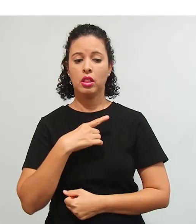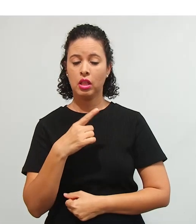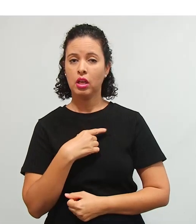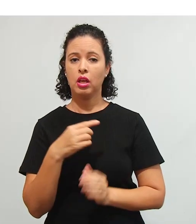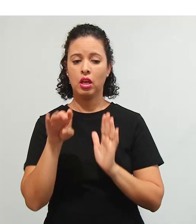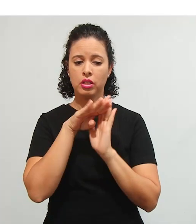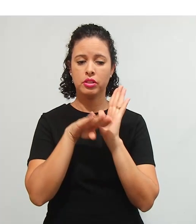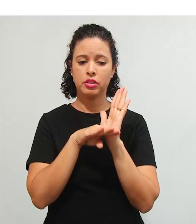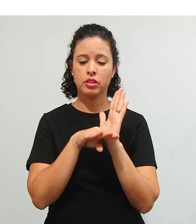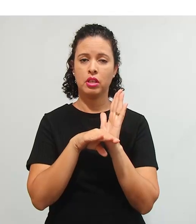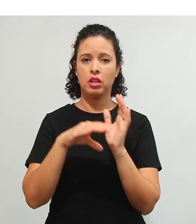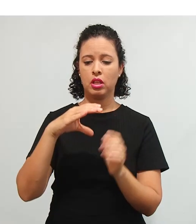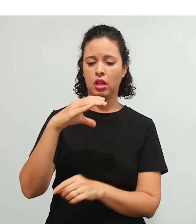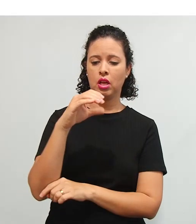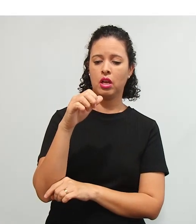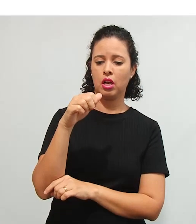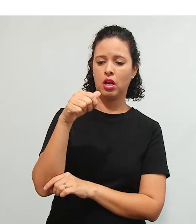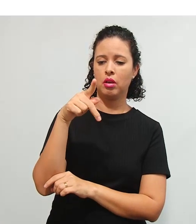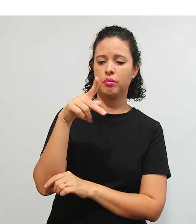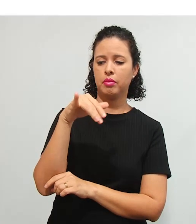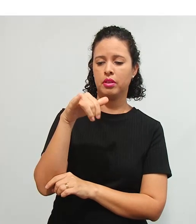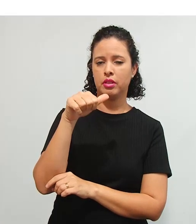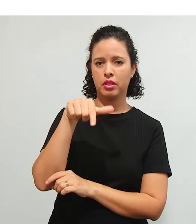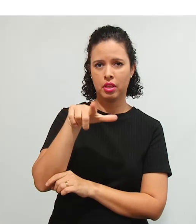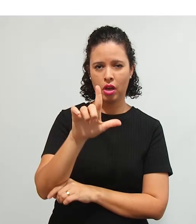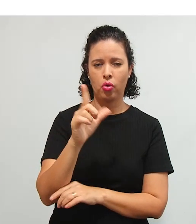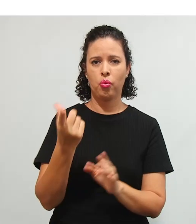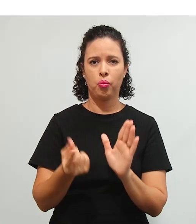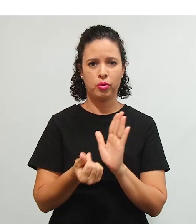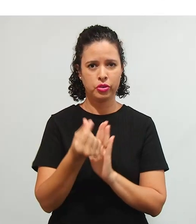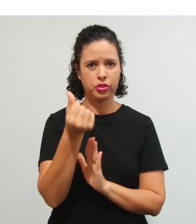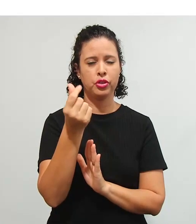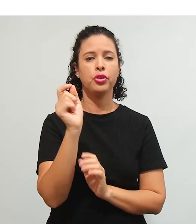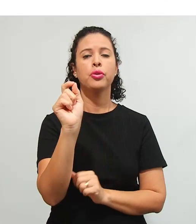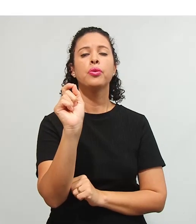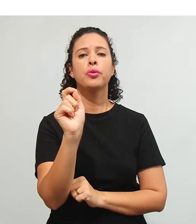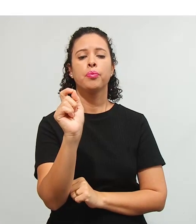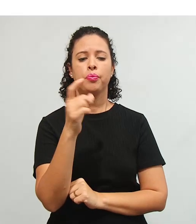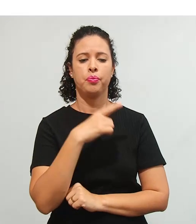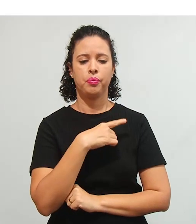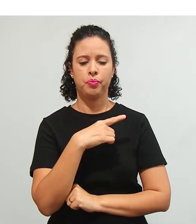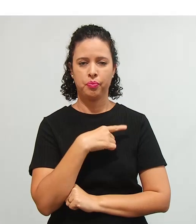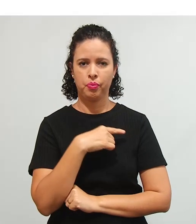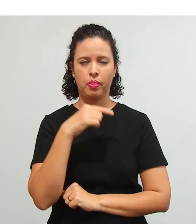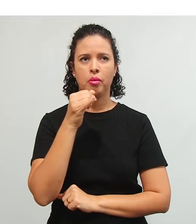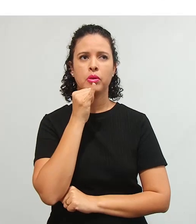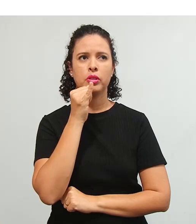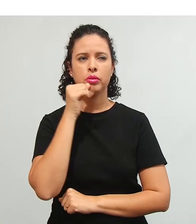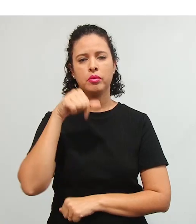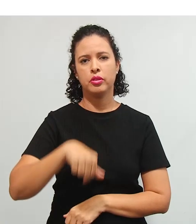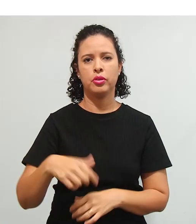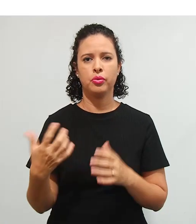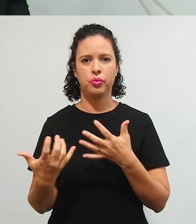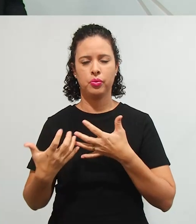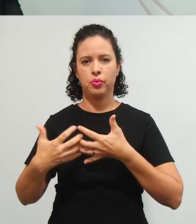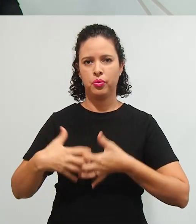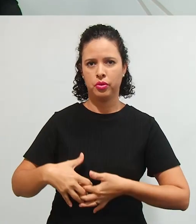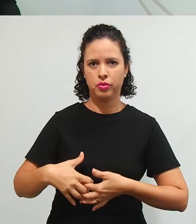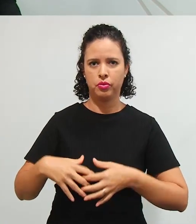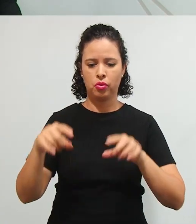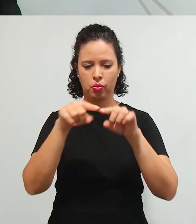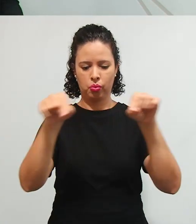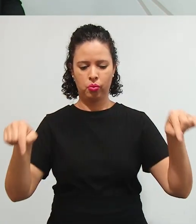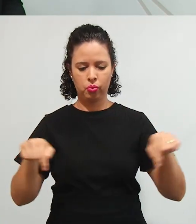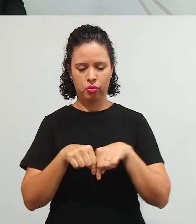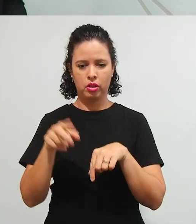capital, que são exemplos de receita de capital. Então, nós temos aqui o IFRO, o estúdio